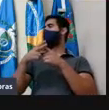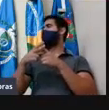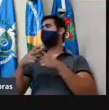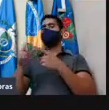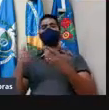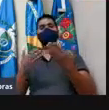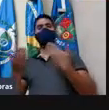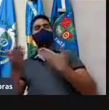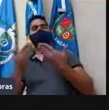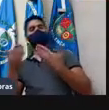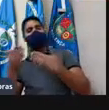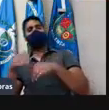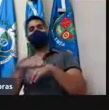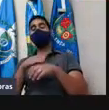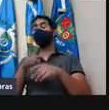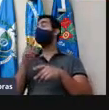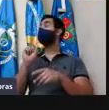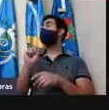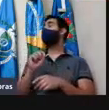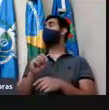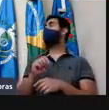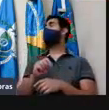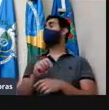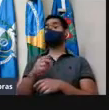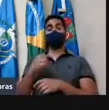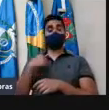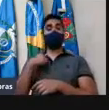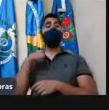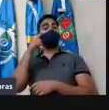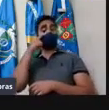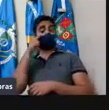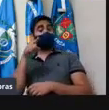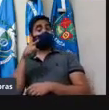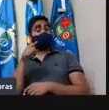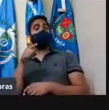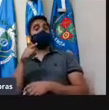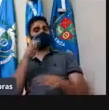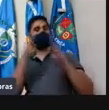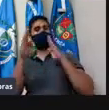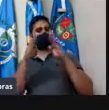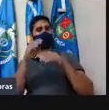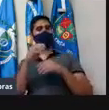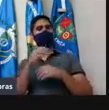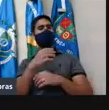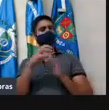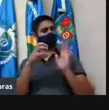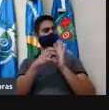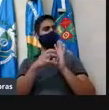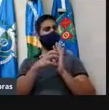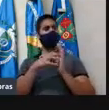gente batendo um papo, e ele falou assim, Pedro, eu assisto às sessões da Câmara, então